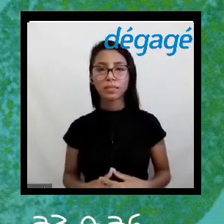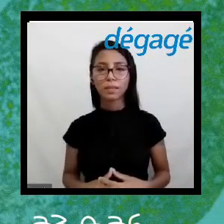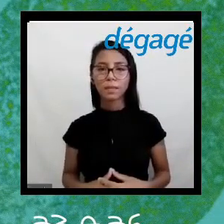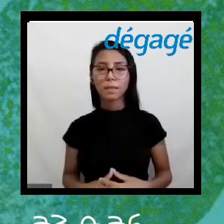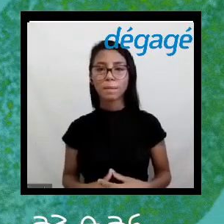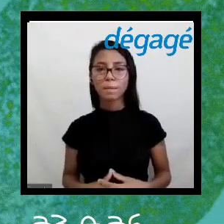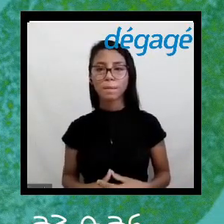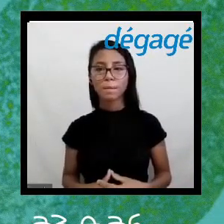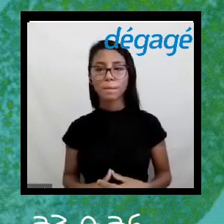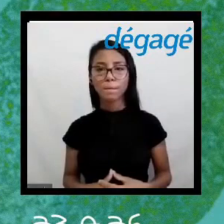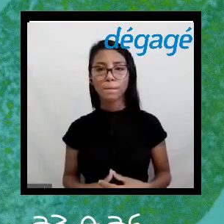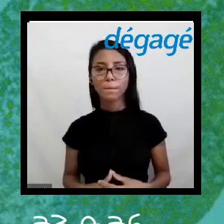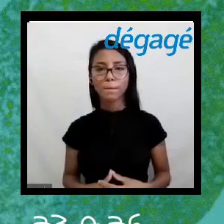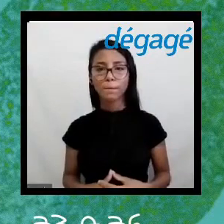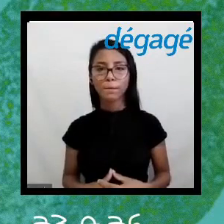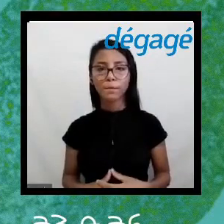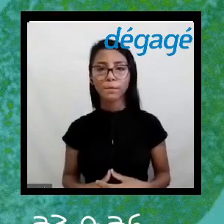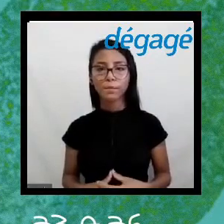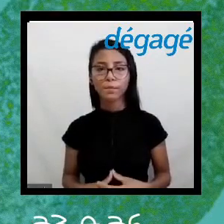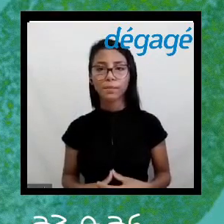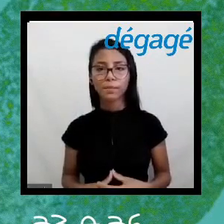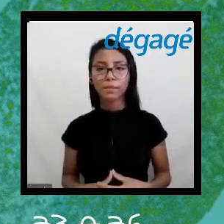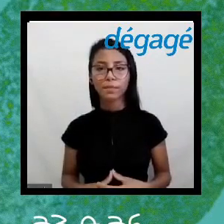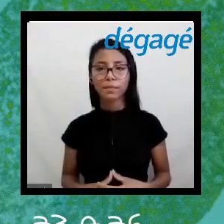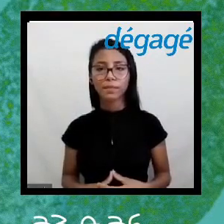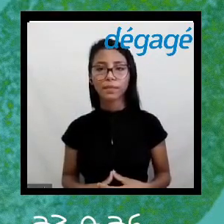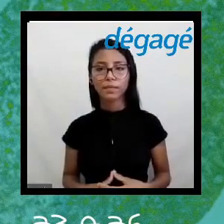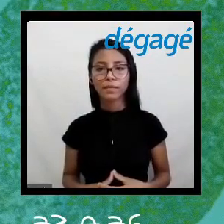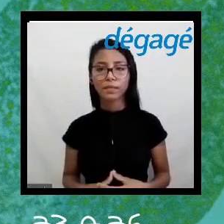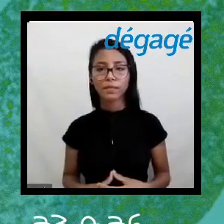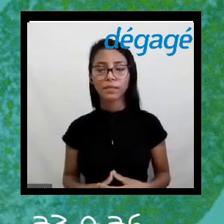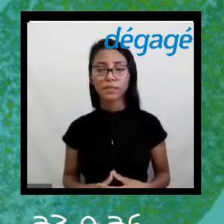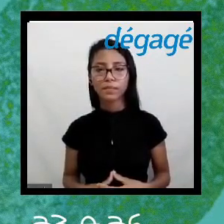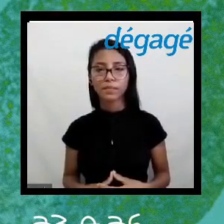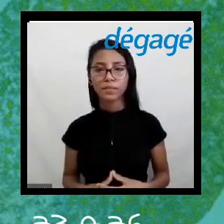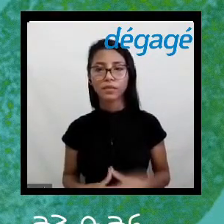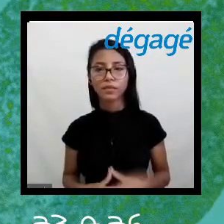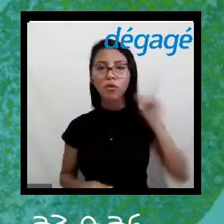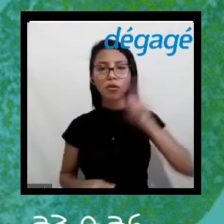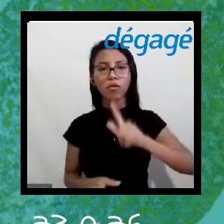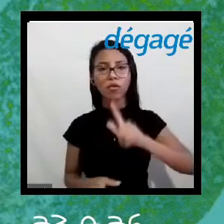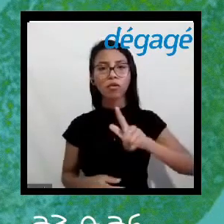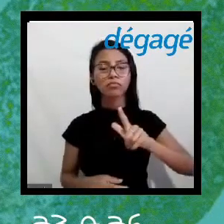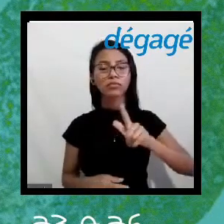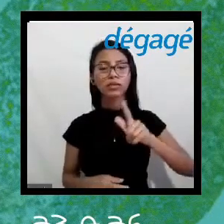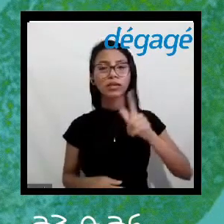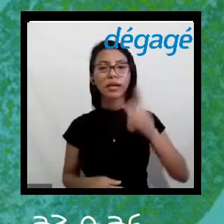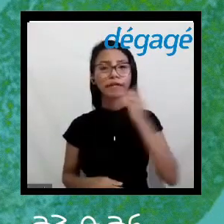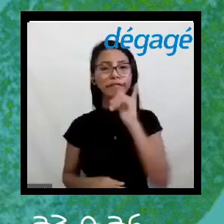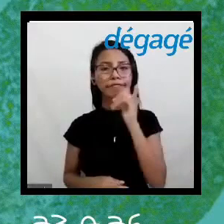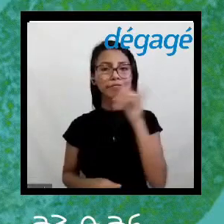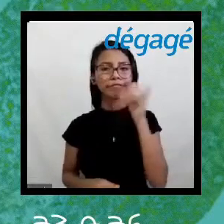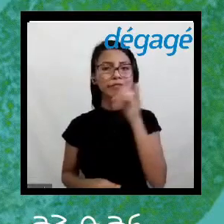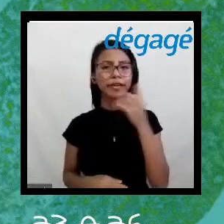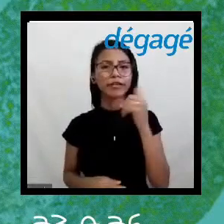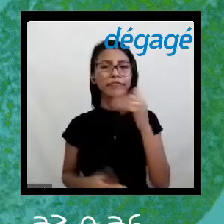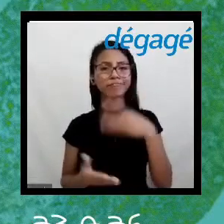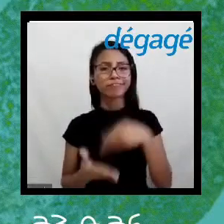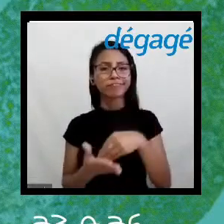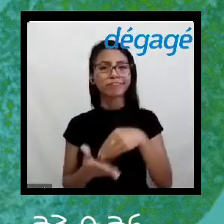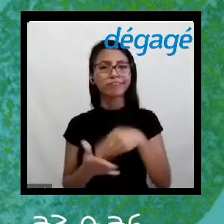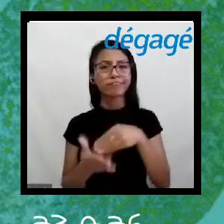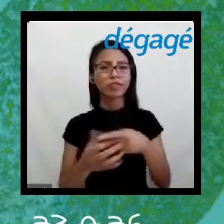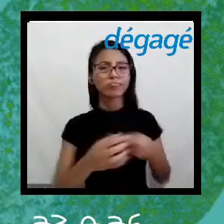Pronto. Só terminando de colocar aqui na tomada... Porque o celular também não é meu, eu fico sem